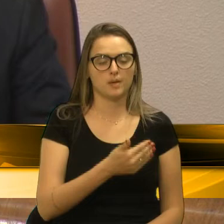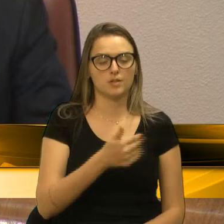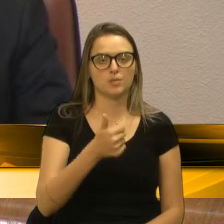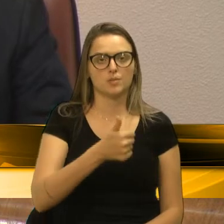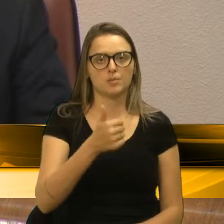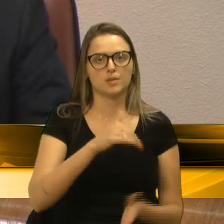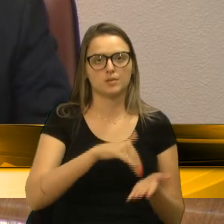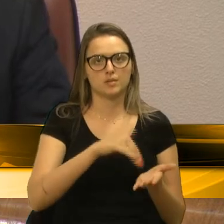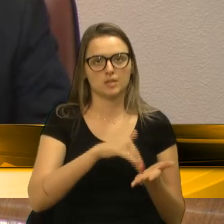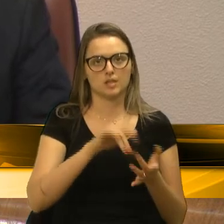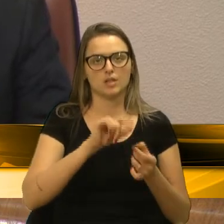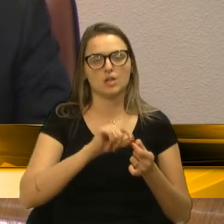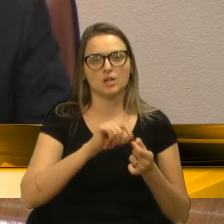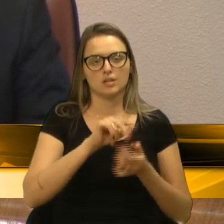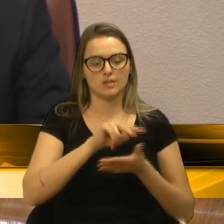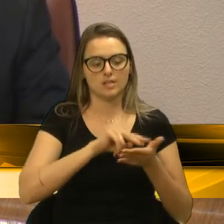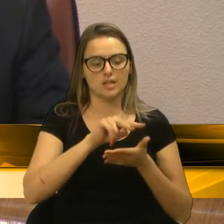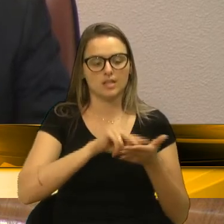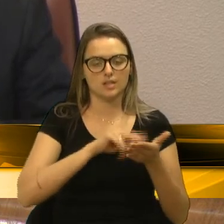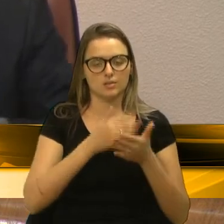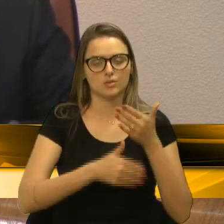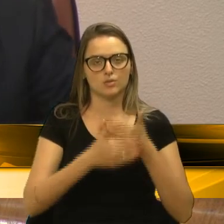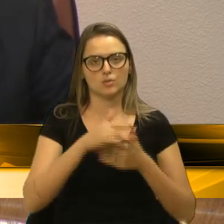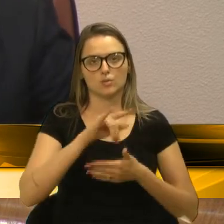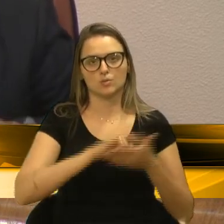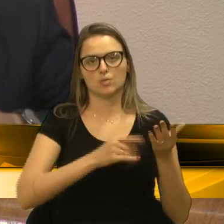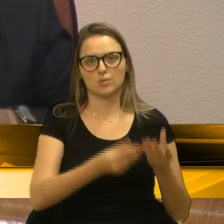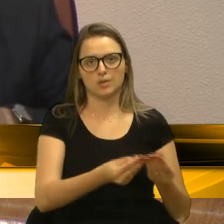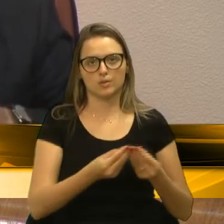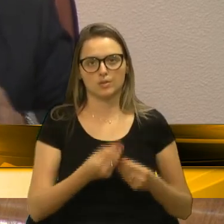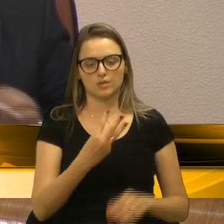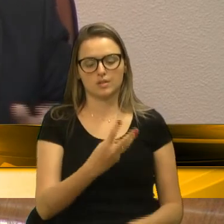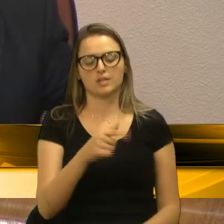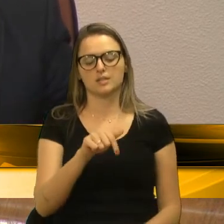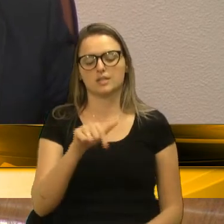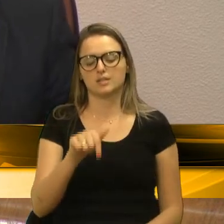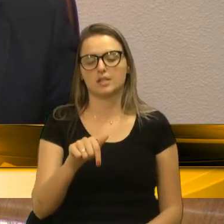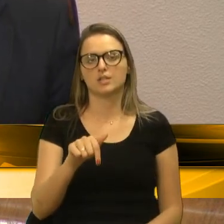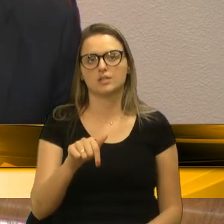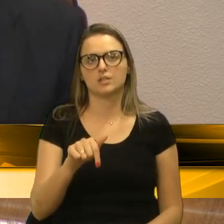secretário que proceda à leitura do documento externo número